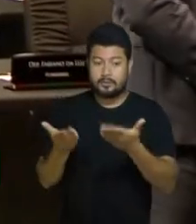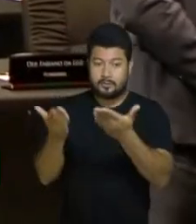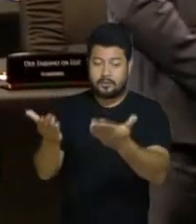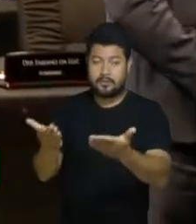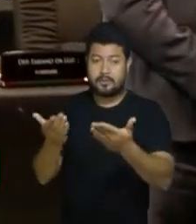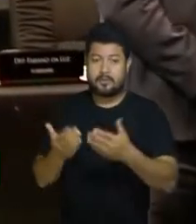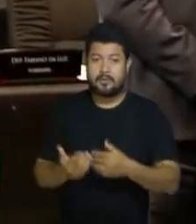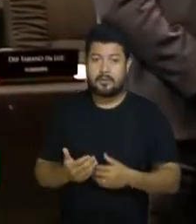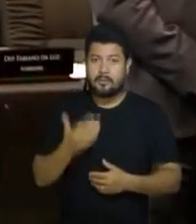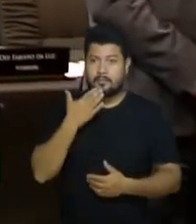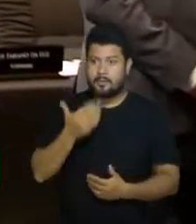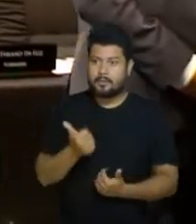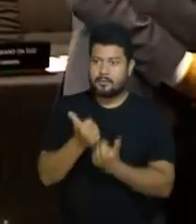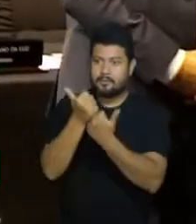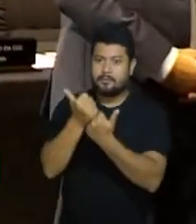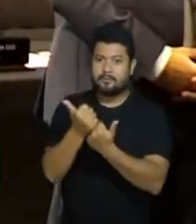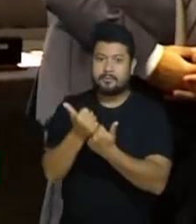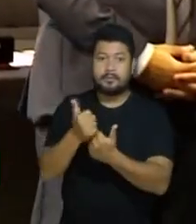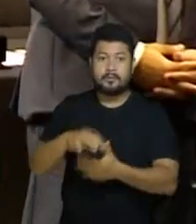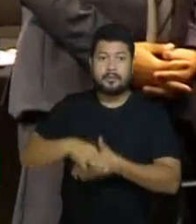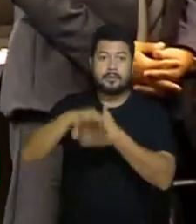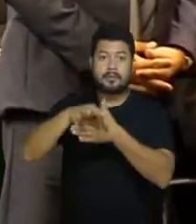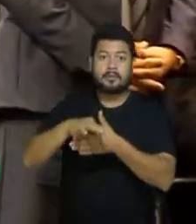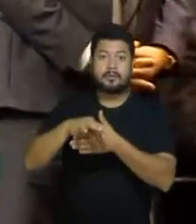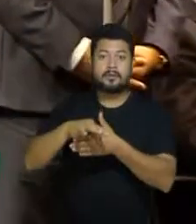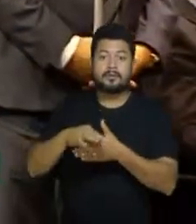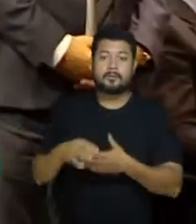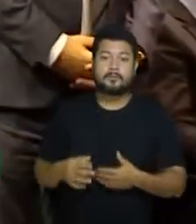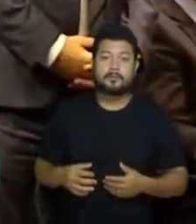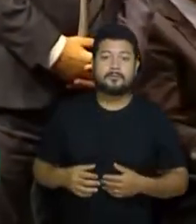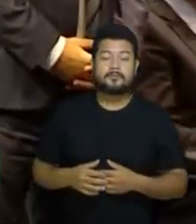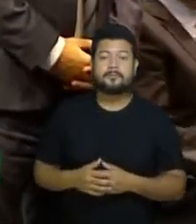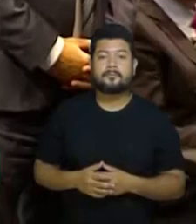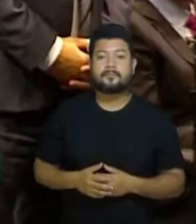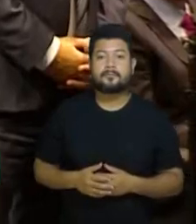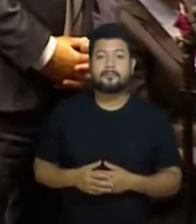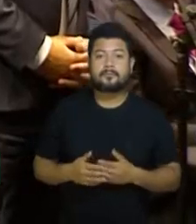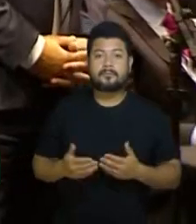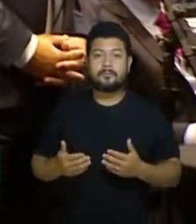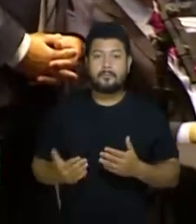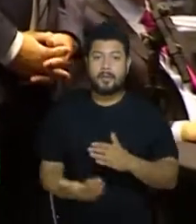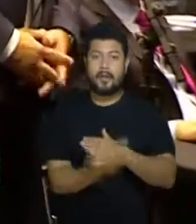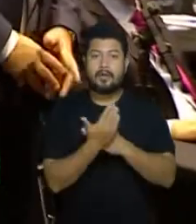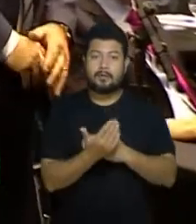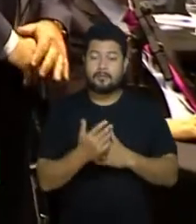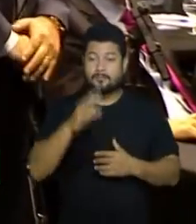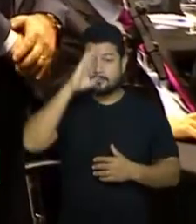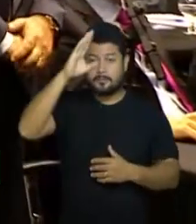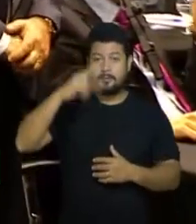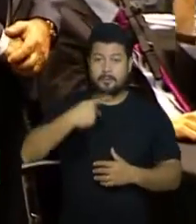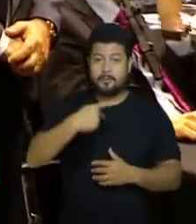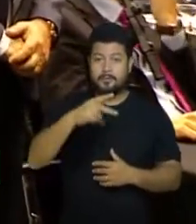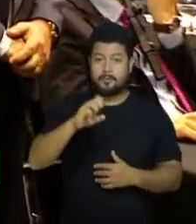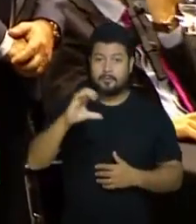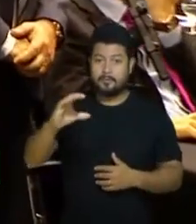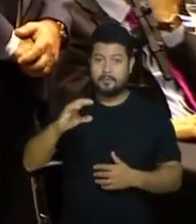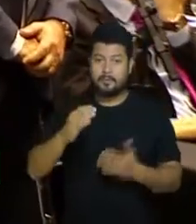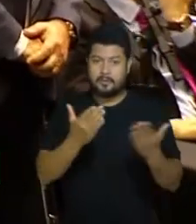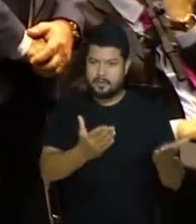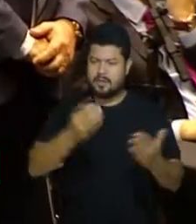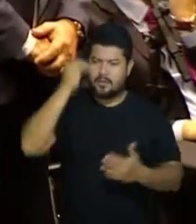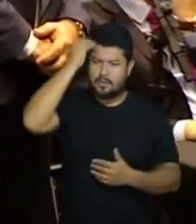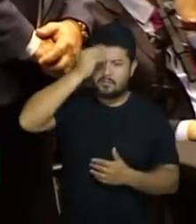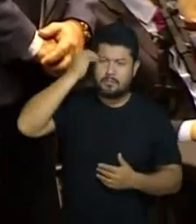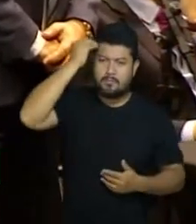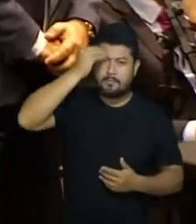apoio dos líderes de bancada para que auxiliassem, principalmente nessa PEC, e com toda a bagagem e experiência